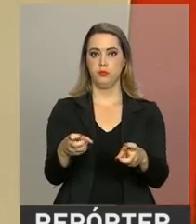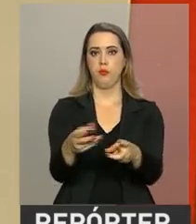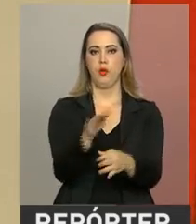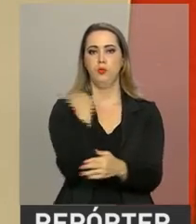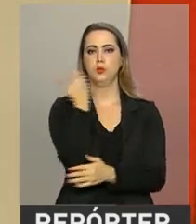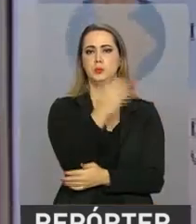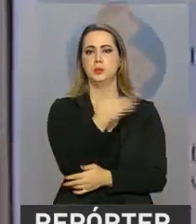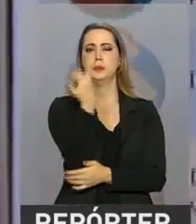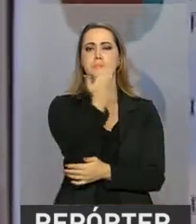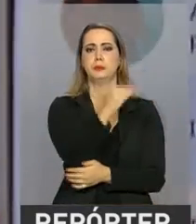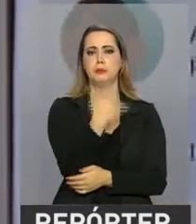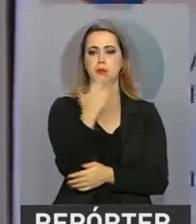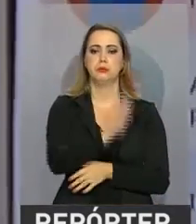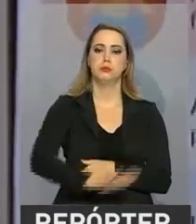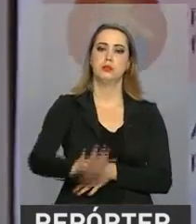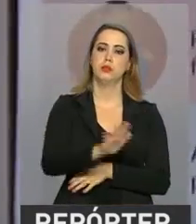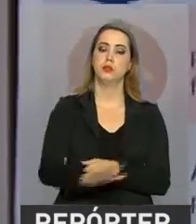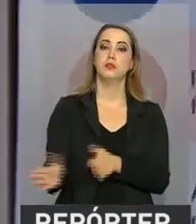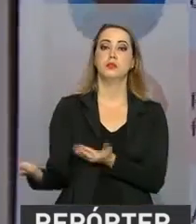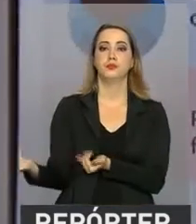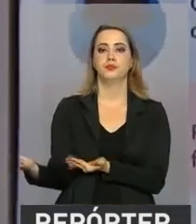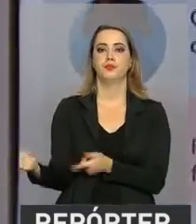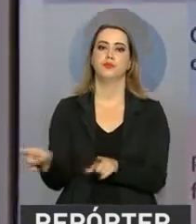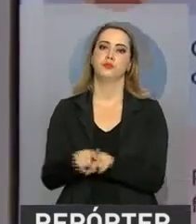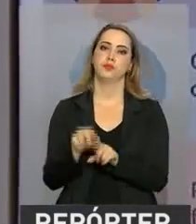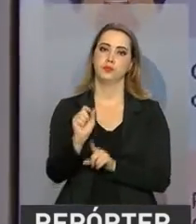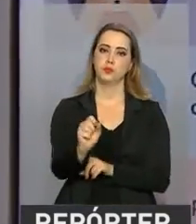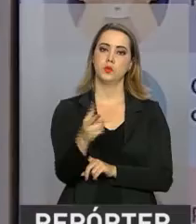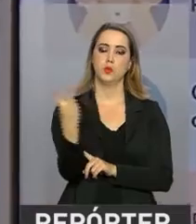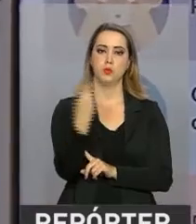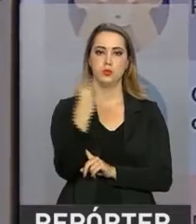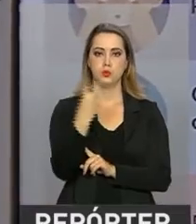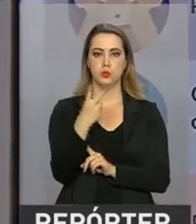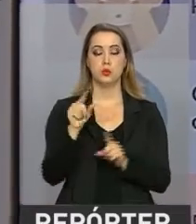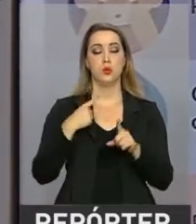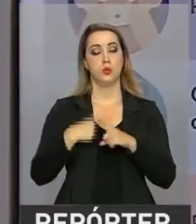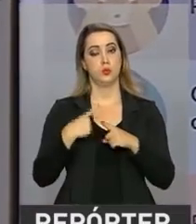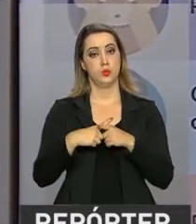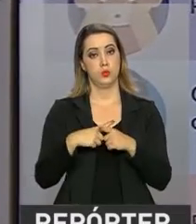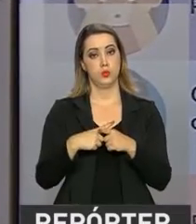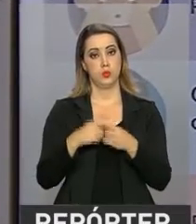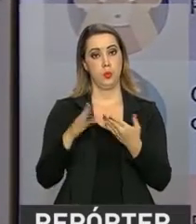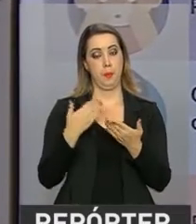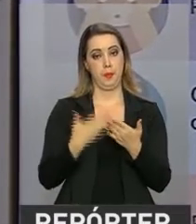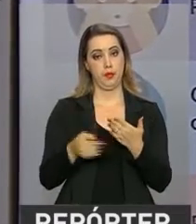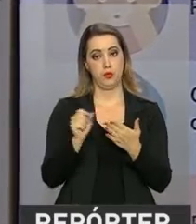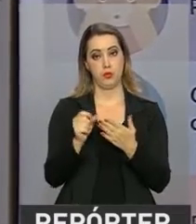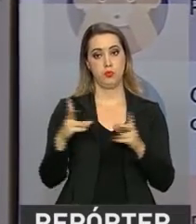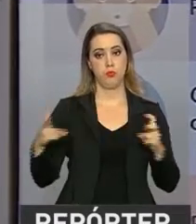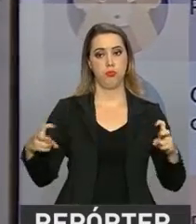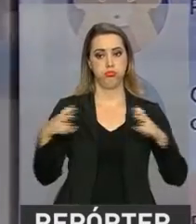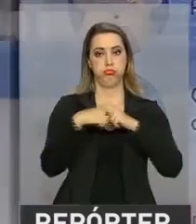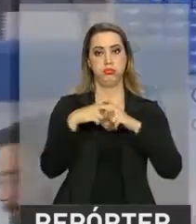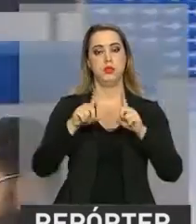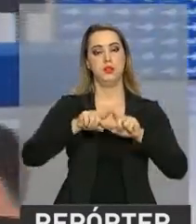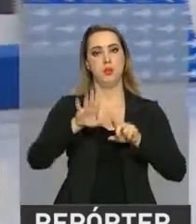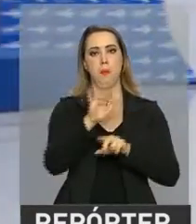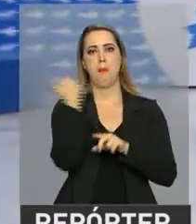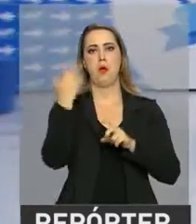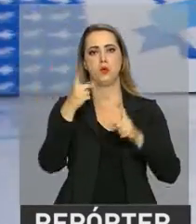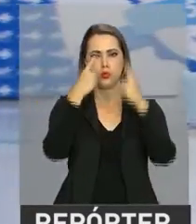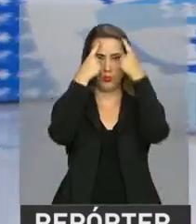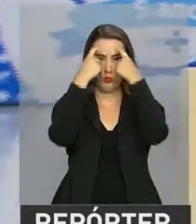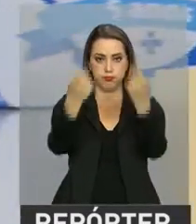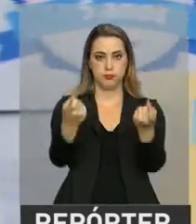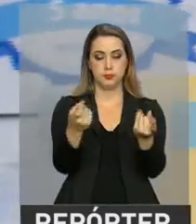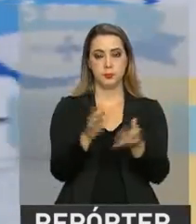adolescentes no Brasil e a segunda causa de óbito nesse grupo, atrás apenas de acidentes e mortes violentas. Só no ano que